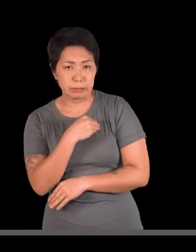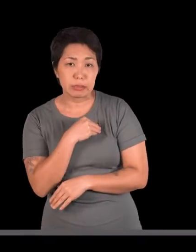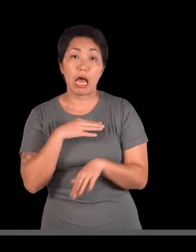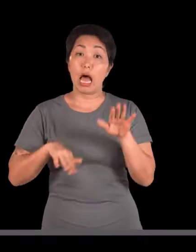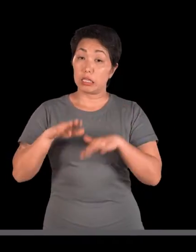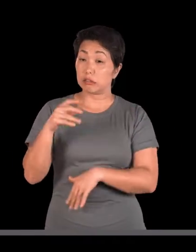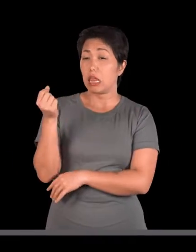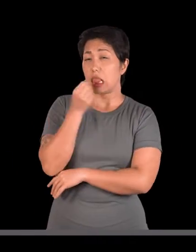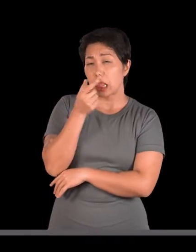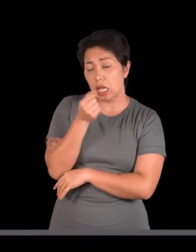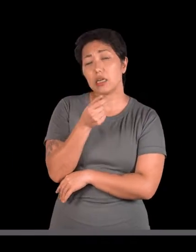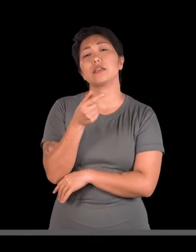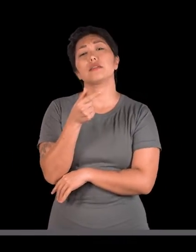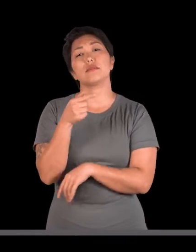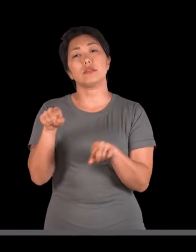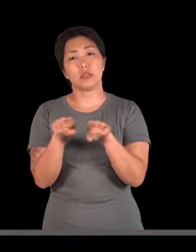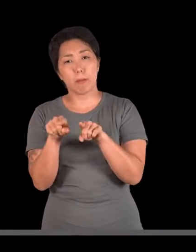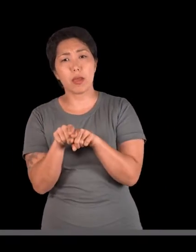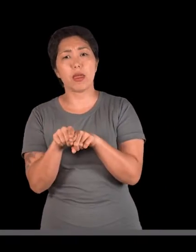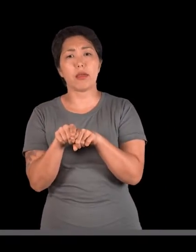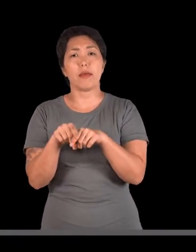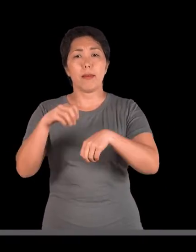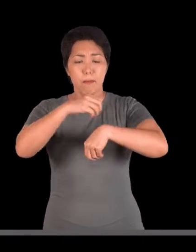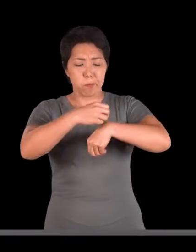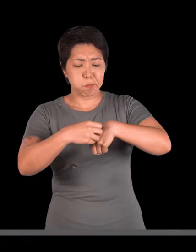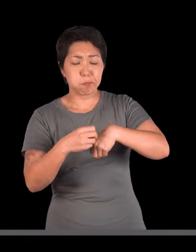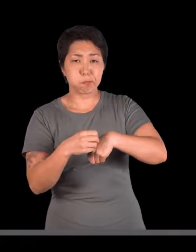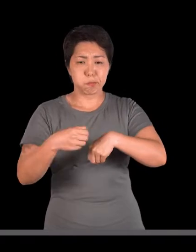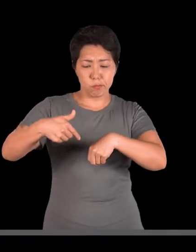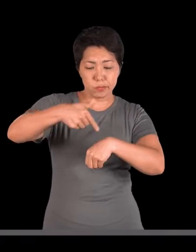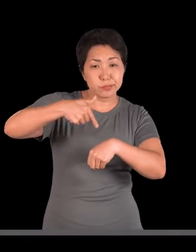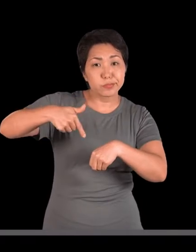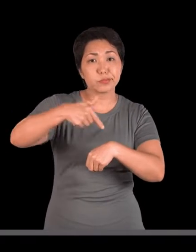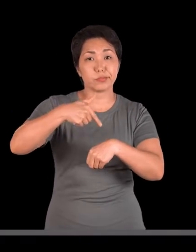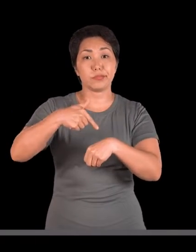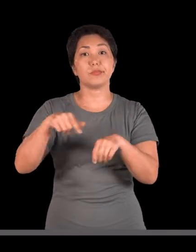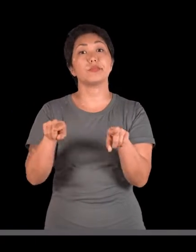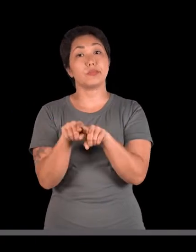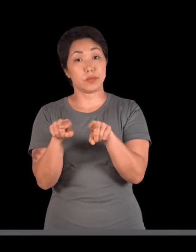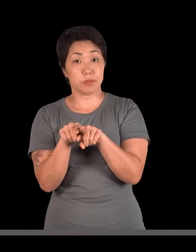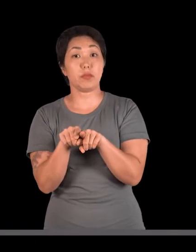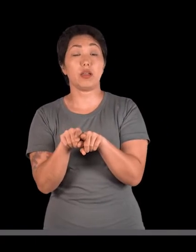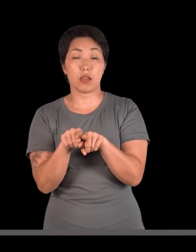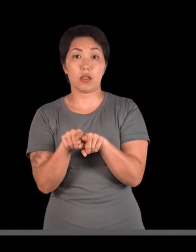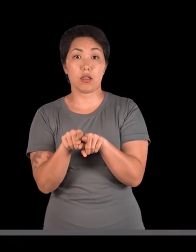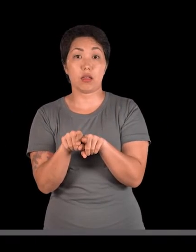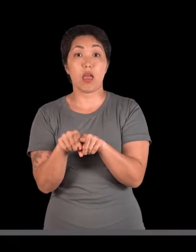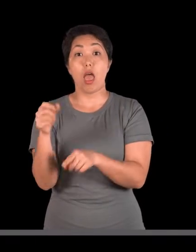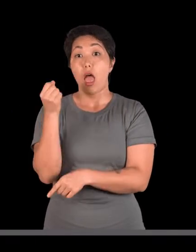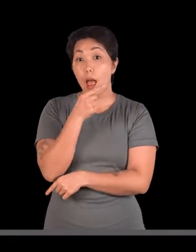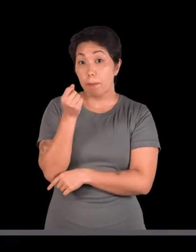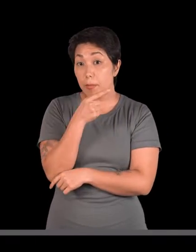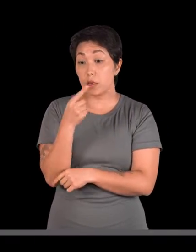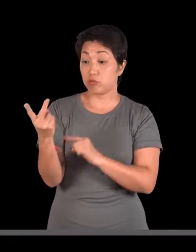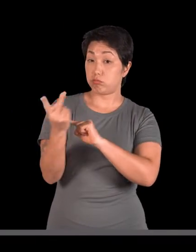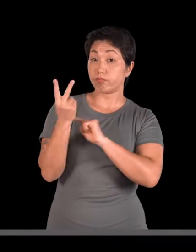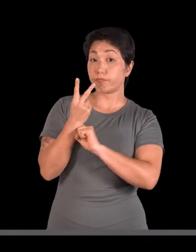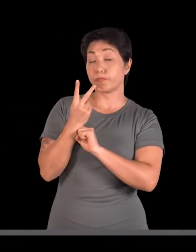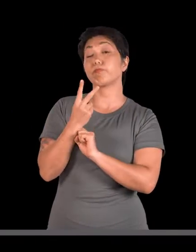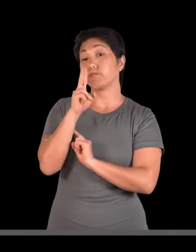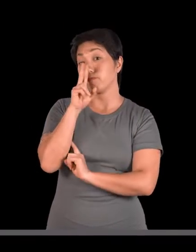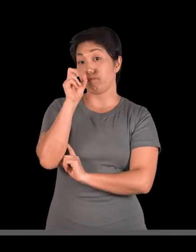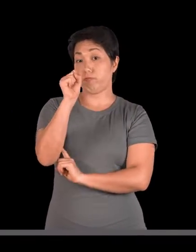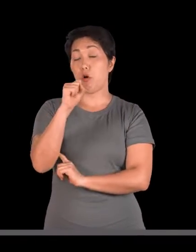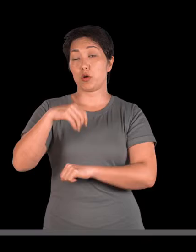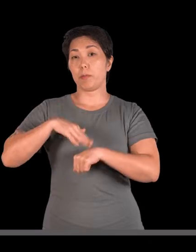com tratamentos químicos, tratamento laser, tratamentos de remédios no campo remédios em relação à